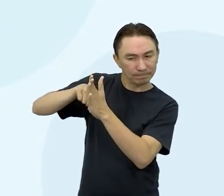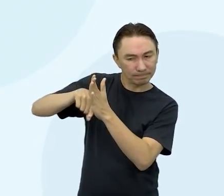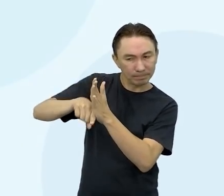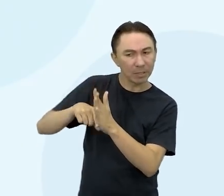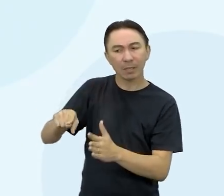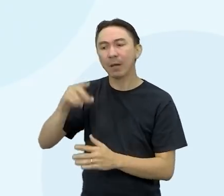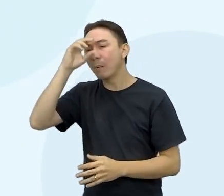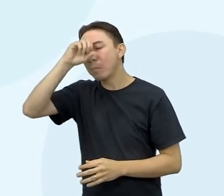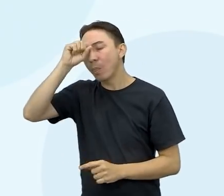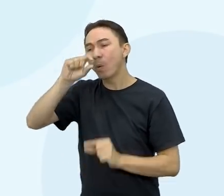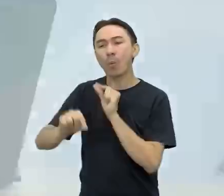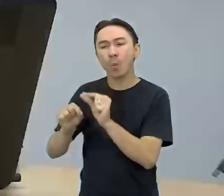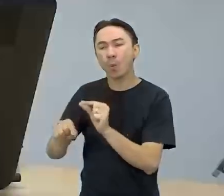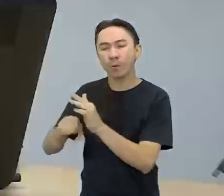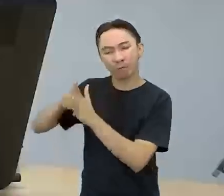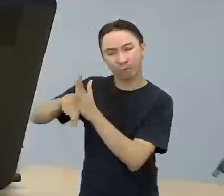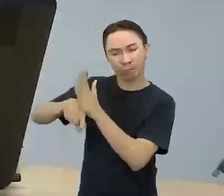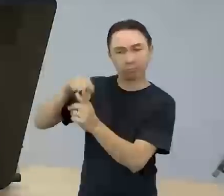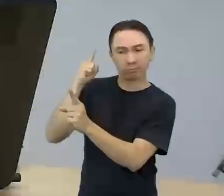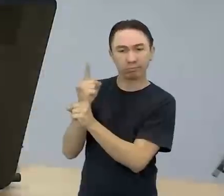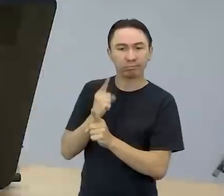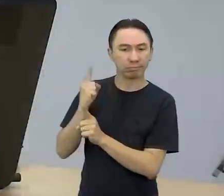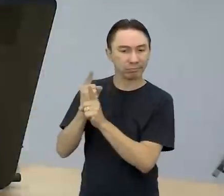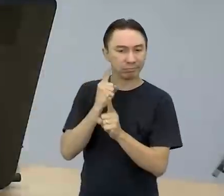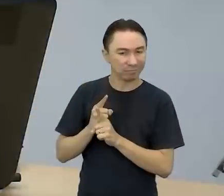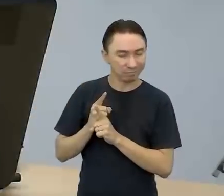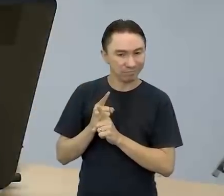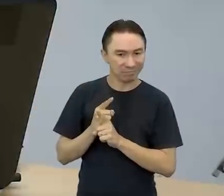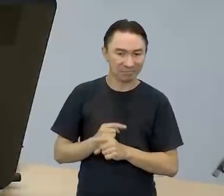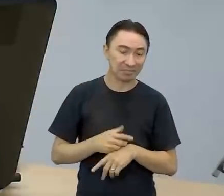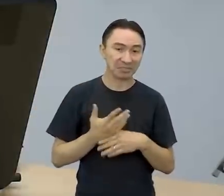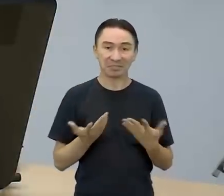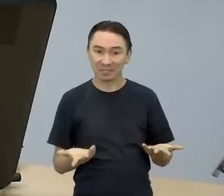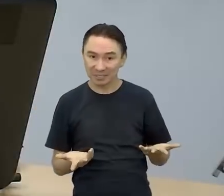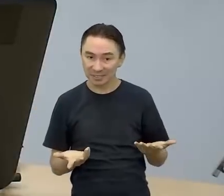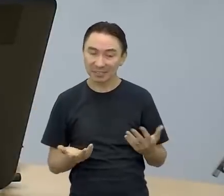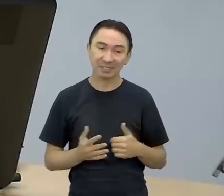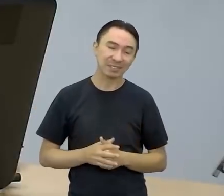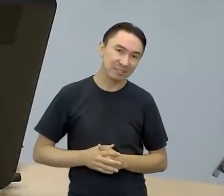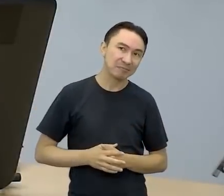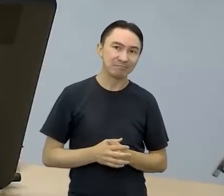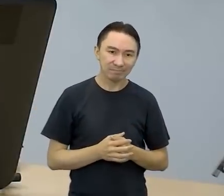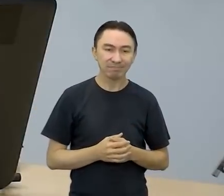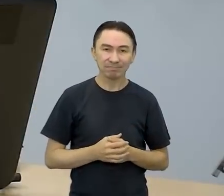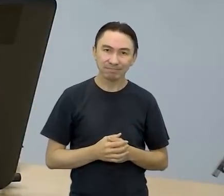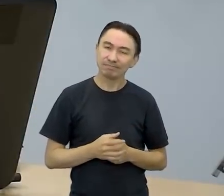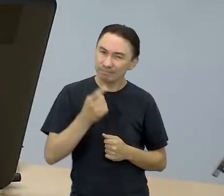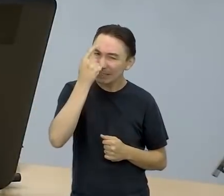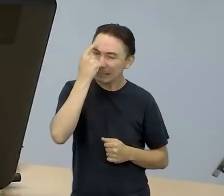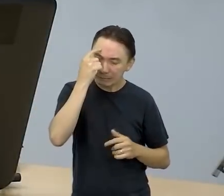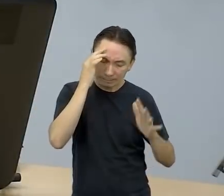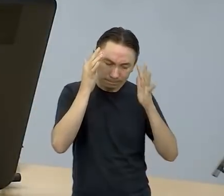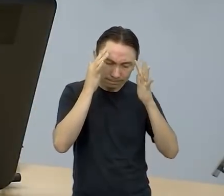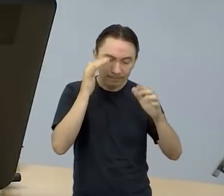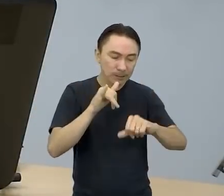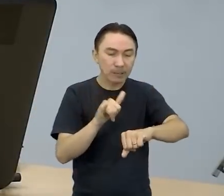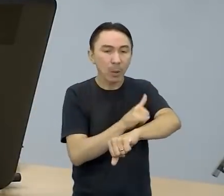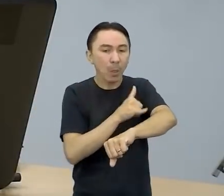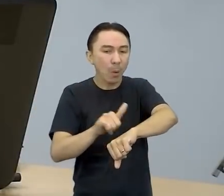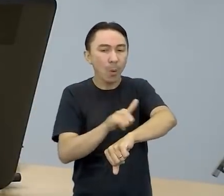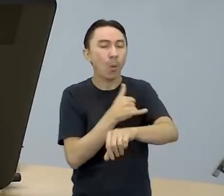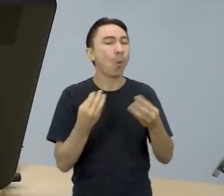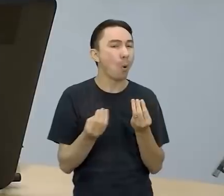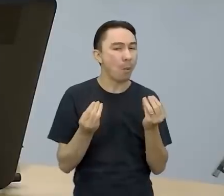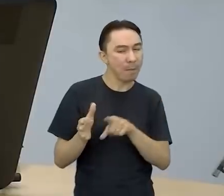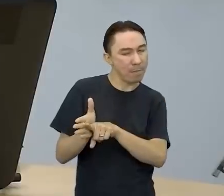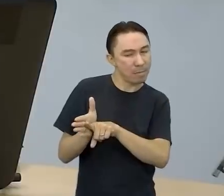tem uma avaliação específica, né, da SEDUC para ser trabalhada. Então, a gente vai pensar em estratégias de como fazer essa avaliação diagnóstica,